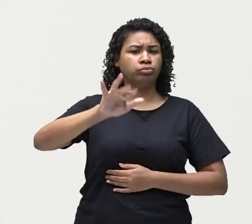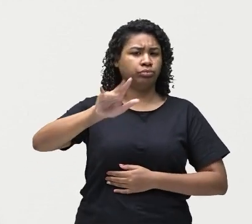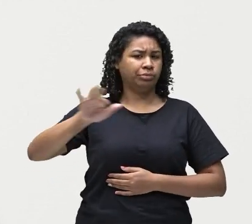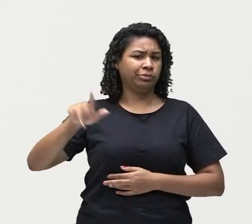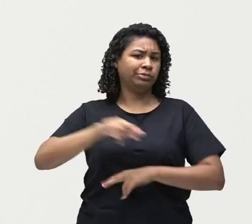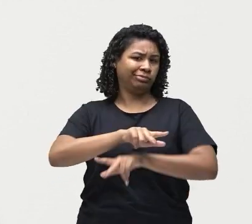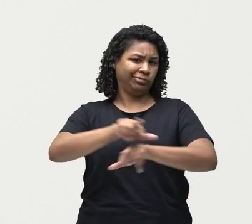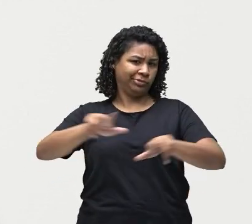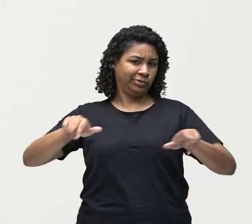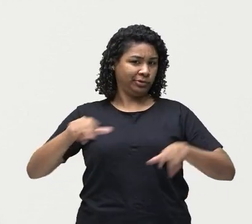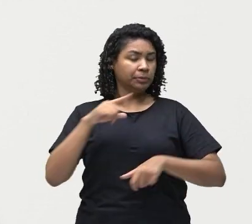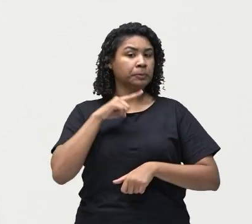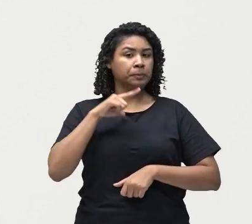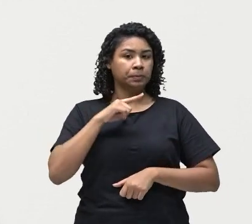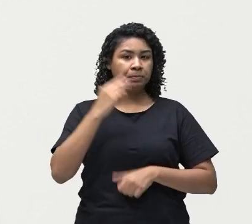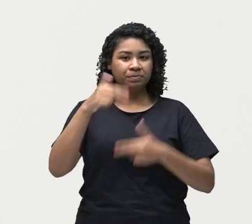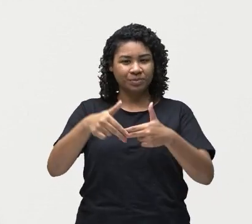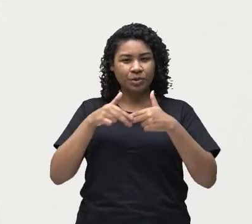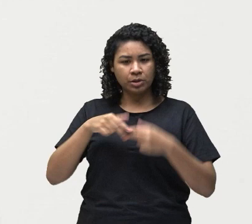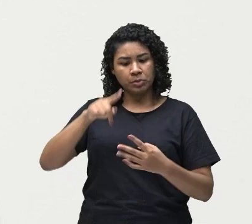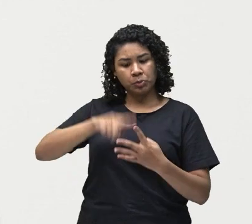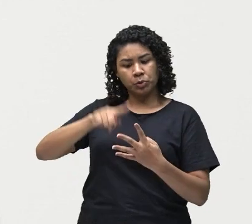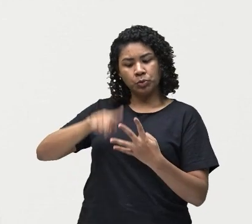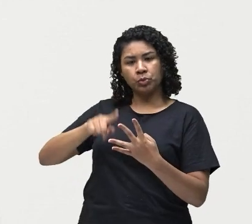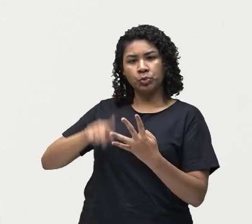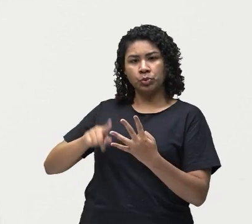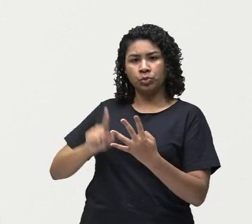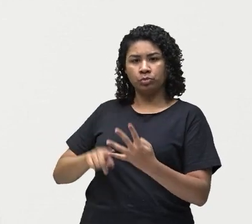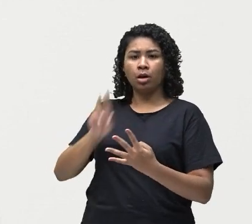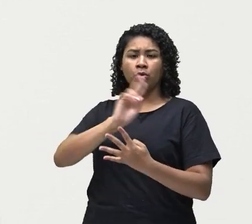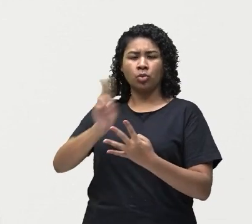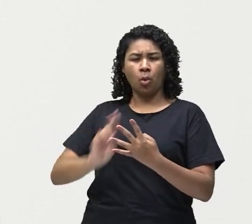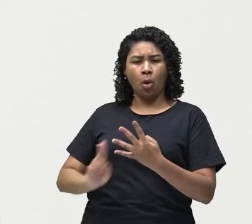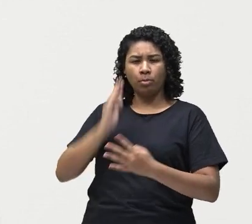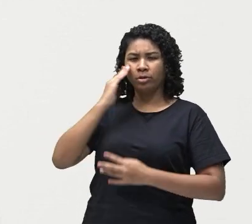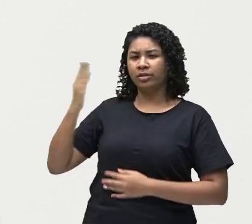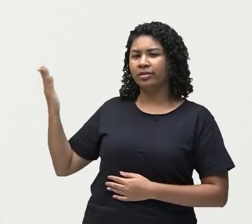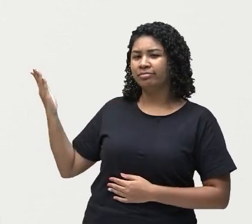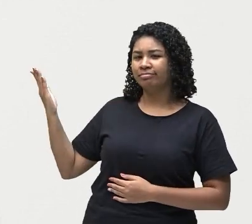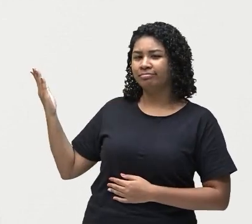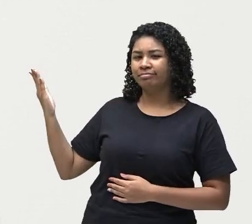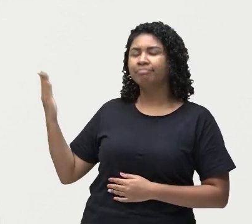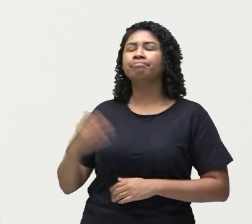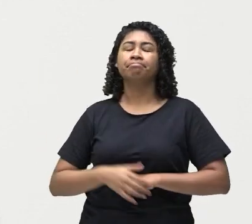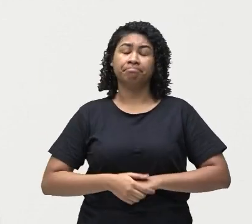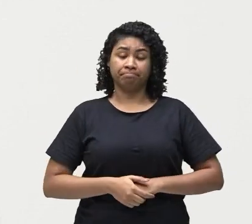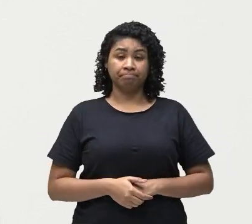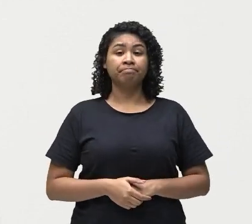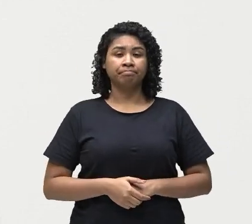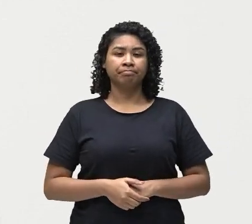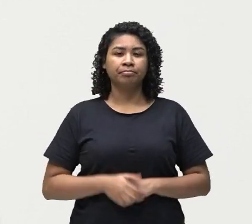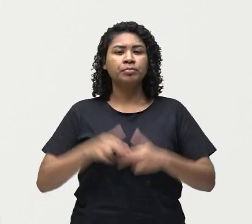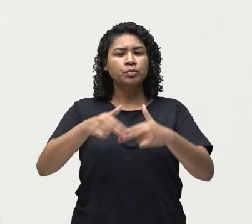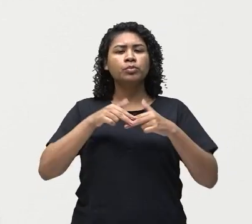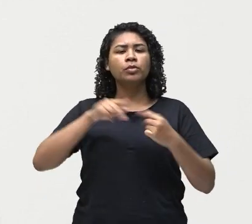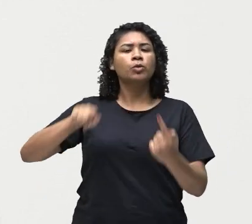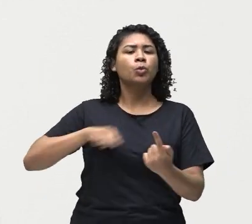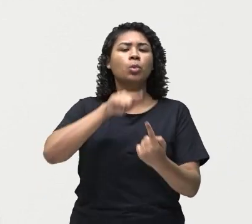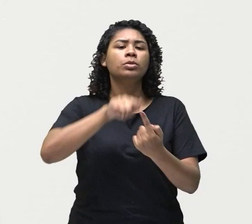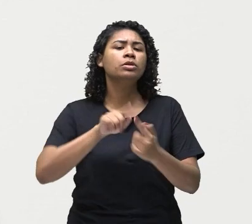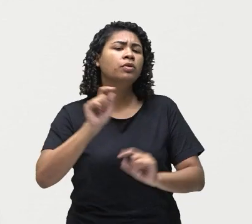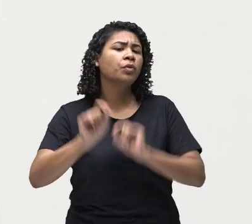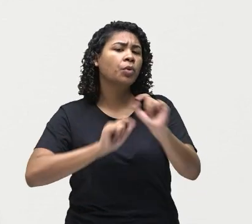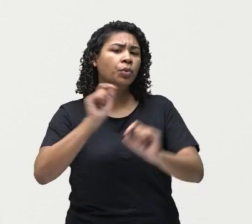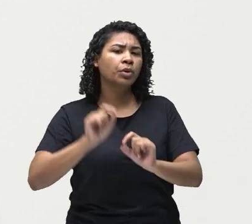processo de combustão tá então são esses tempos admissão compressão combustão e escapamento o objetivo é o que